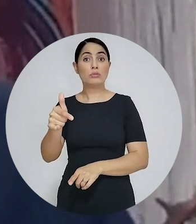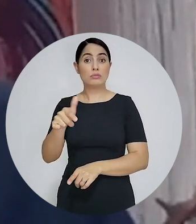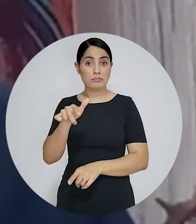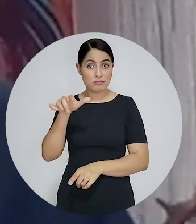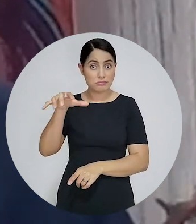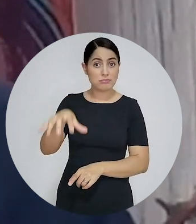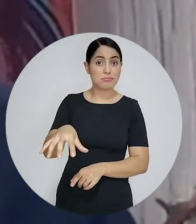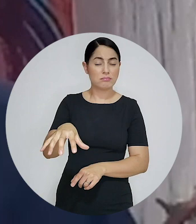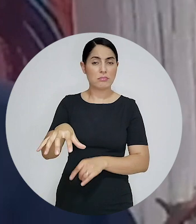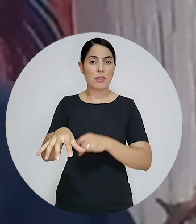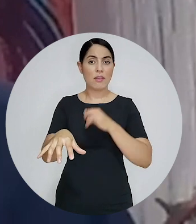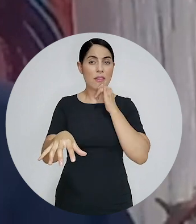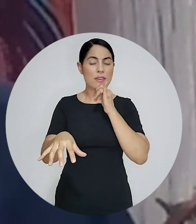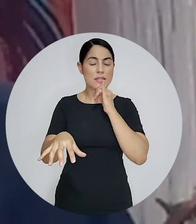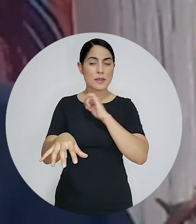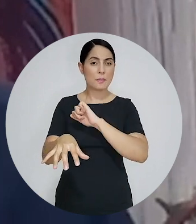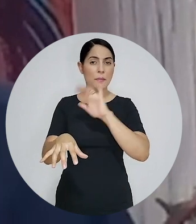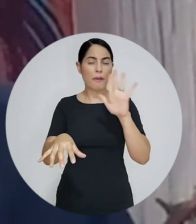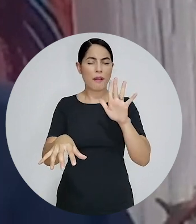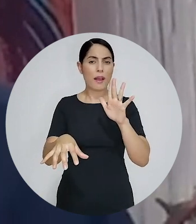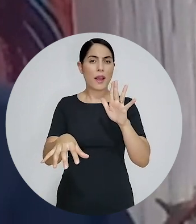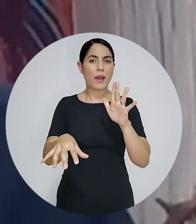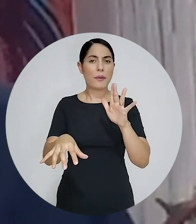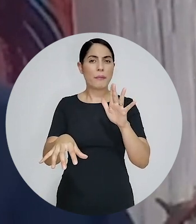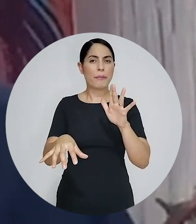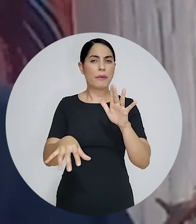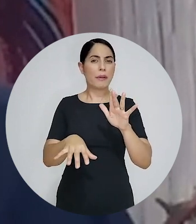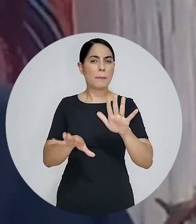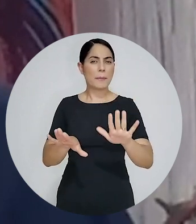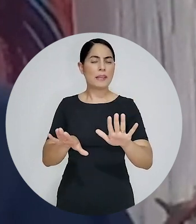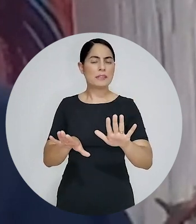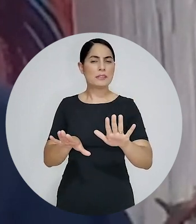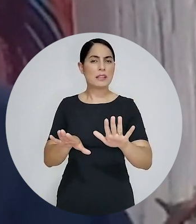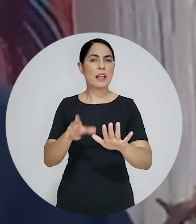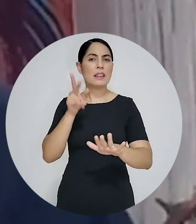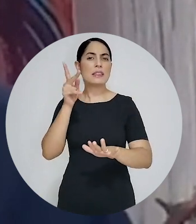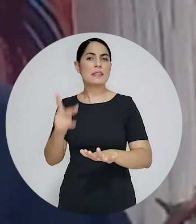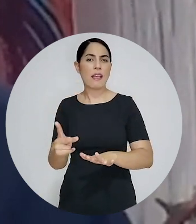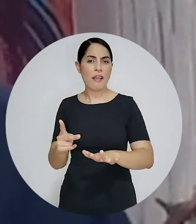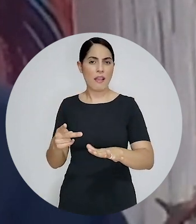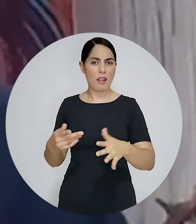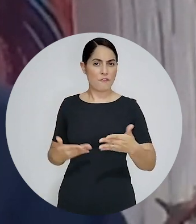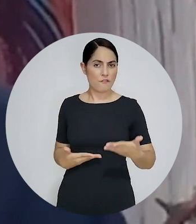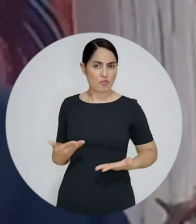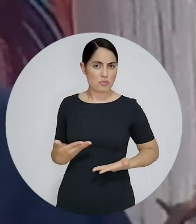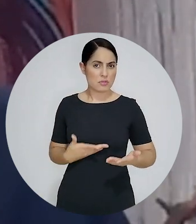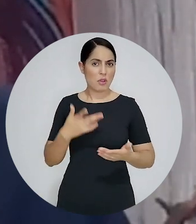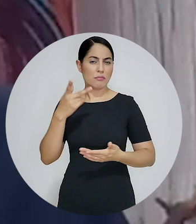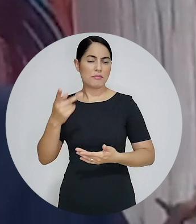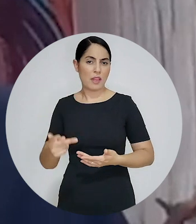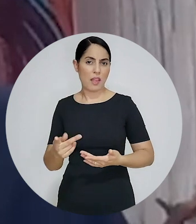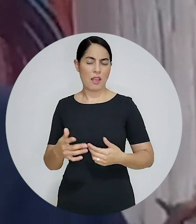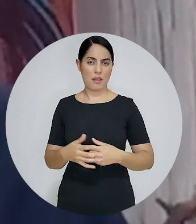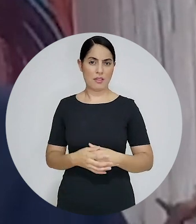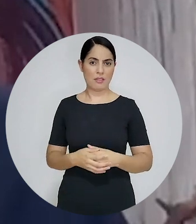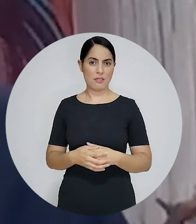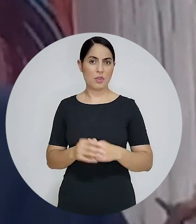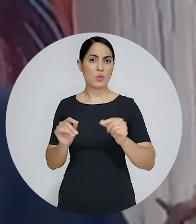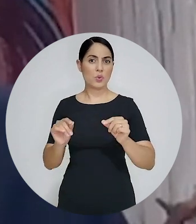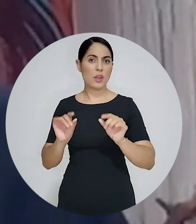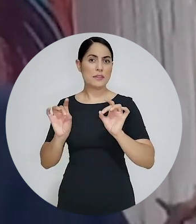aquelas organizações que, dependendo da sua natureza das suas atividades, da